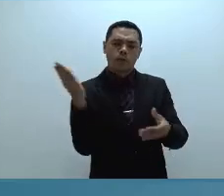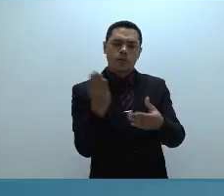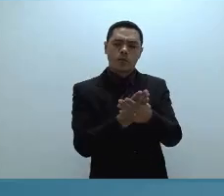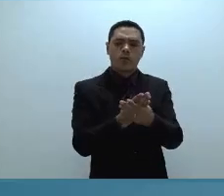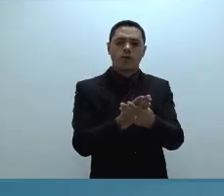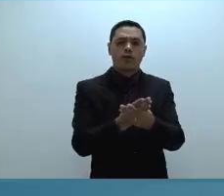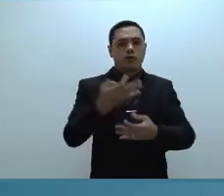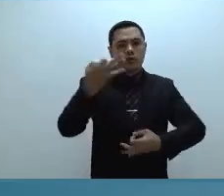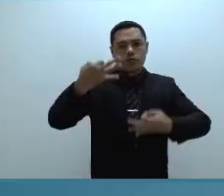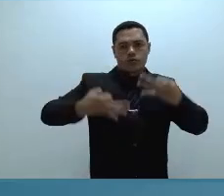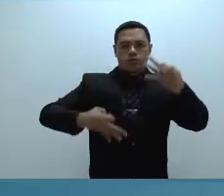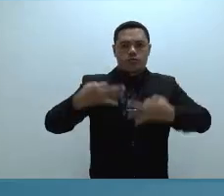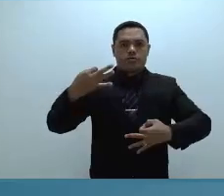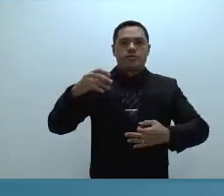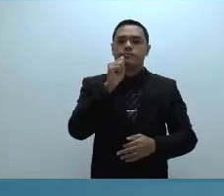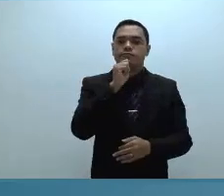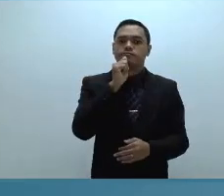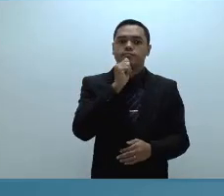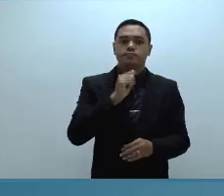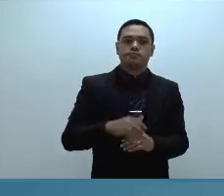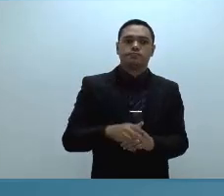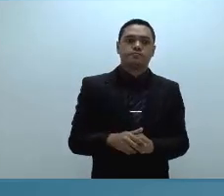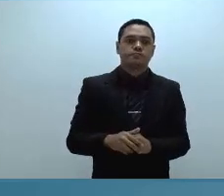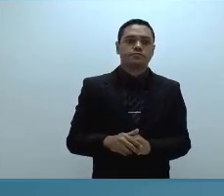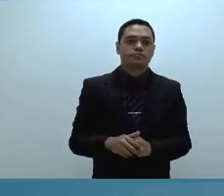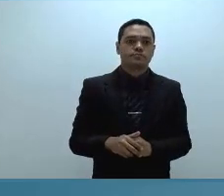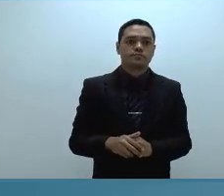Acordo 150-006.